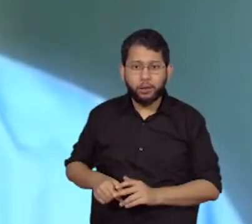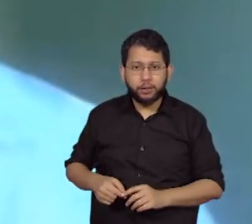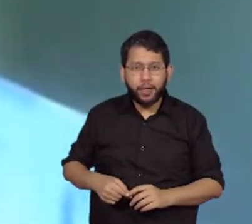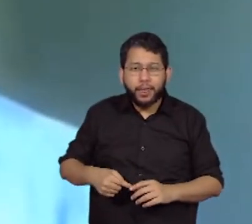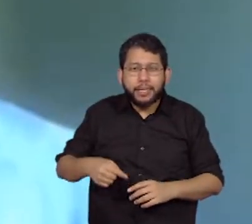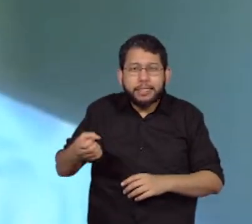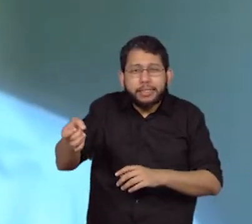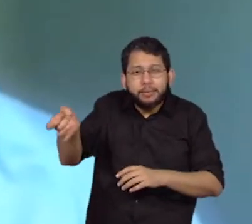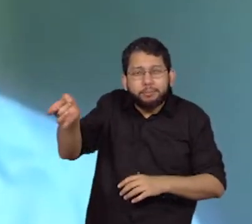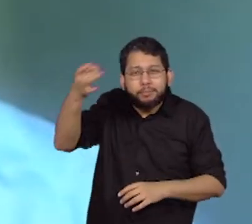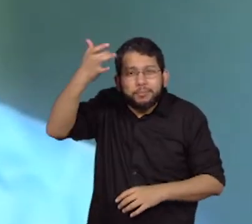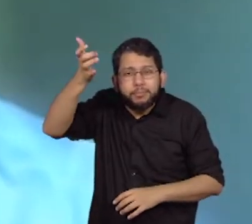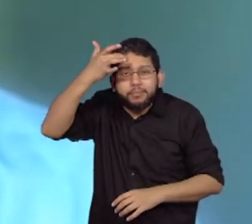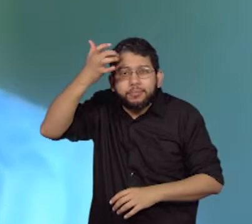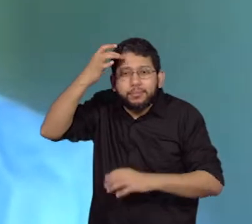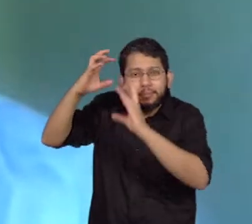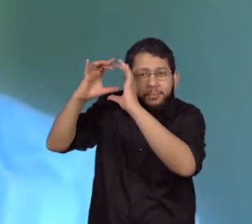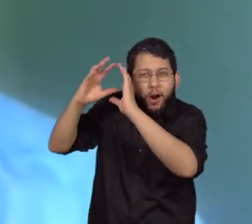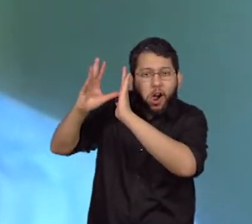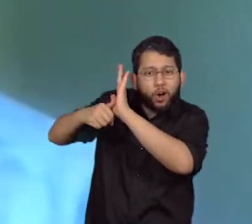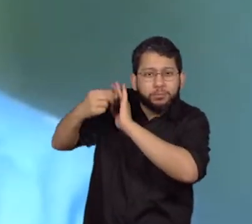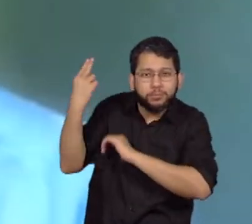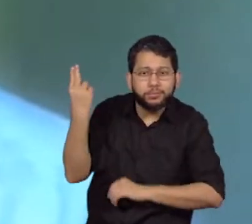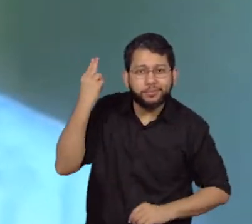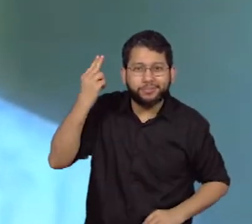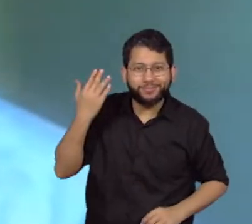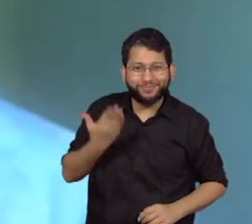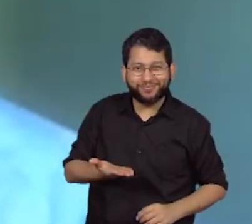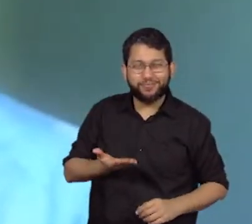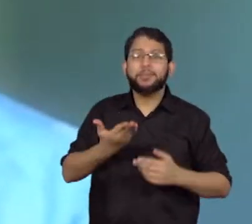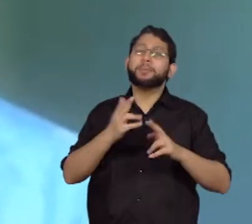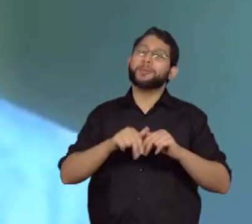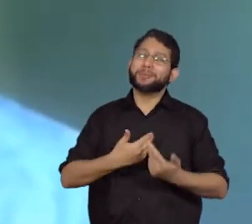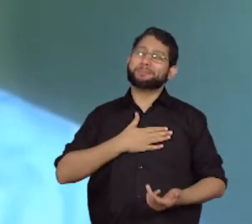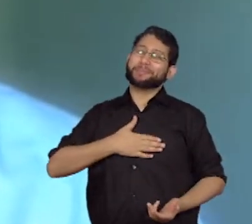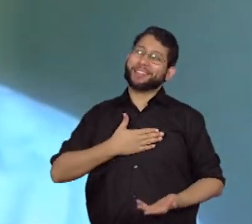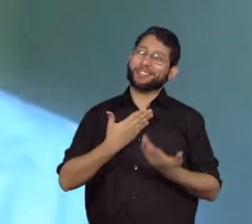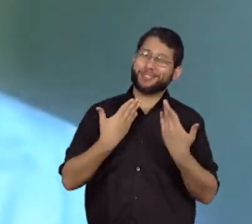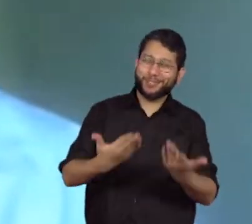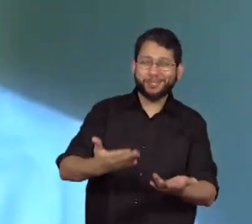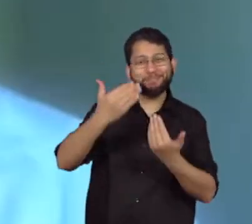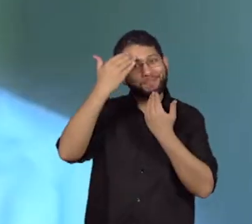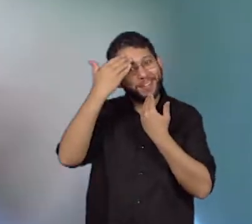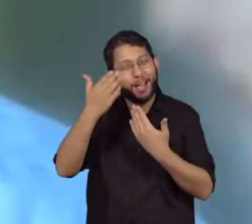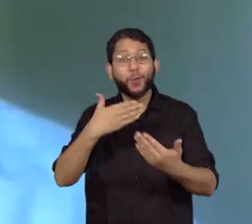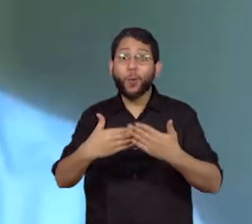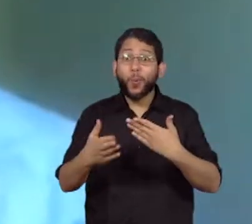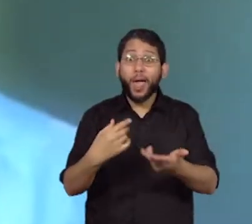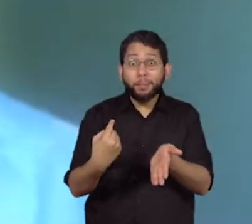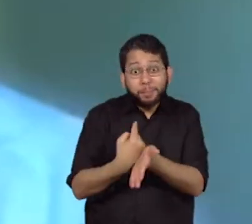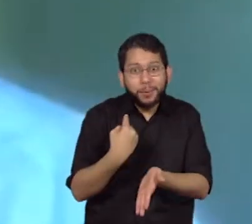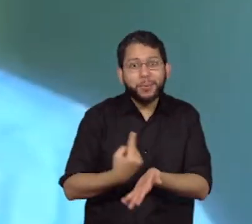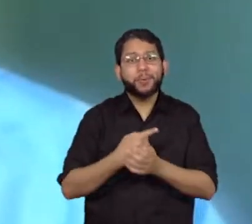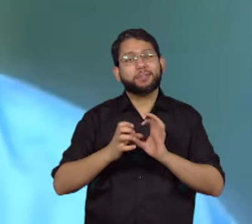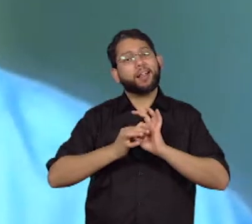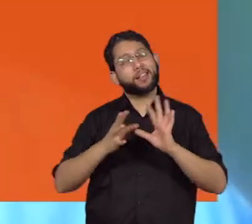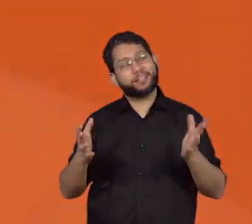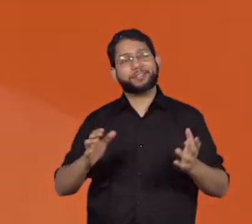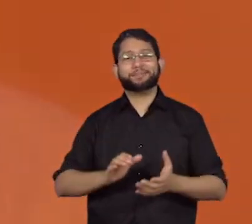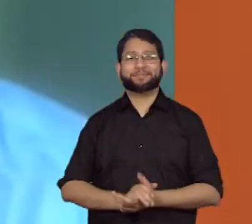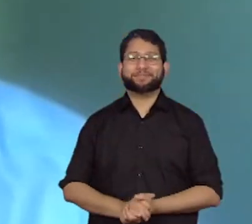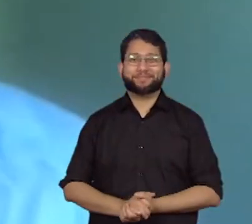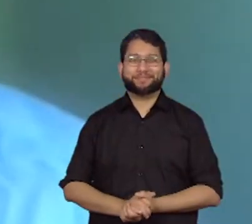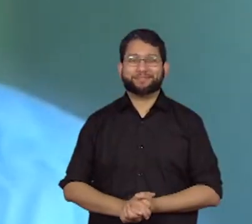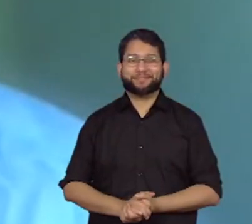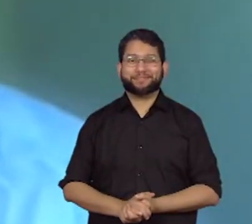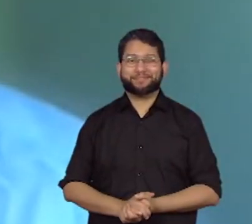aprendizado, a nossa vivência e experiência. Então, de novo, prazer estar com vocês. Obrigado. Qualquer dúvida, questão, fiquem à vontade para me procurar. Sobre a